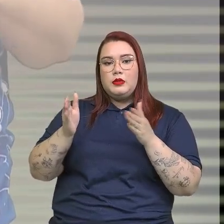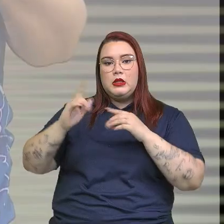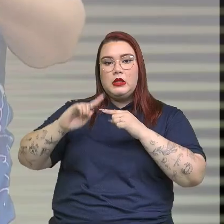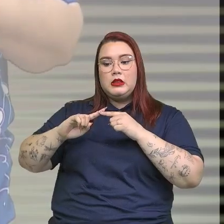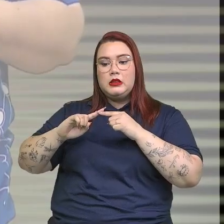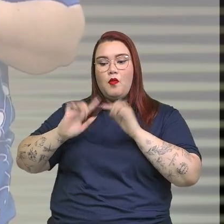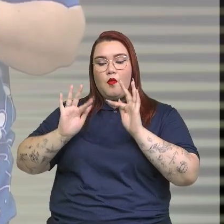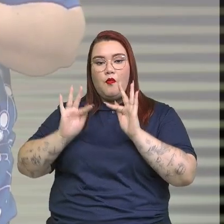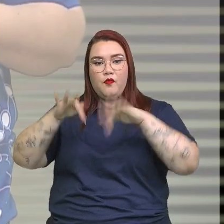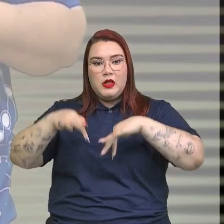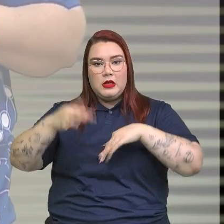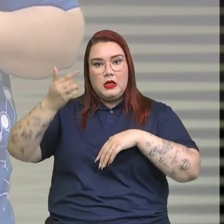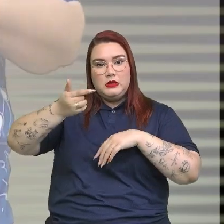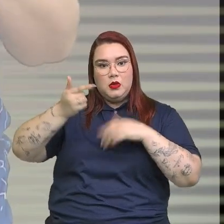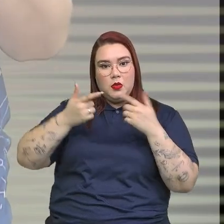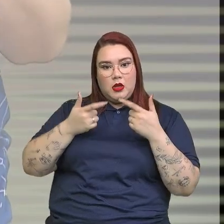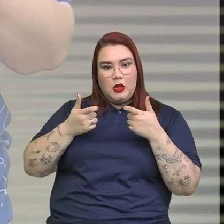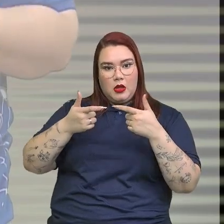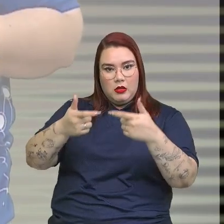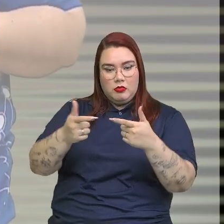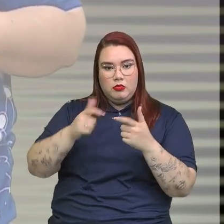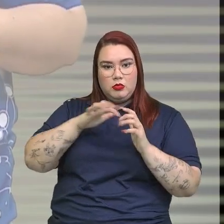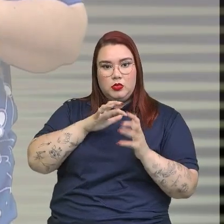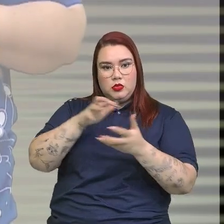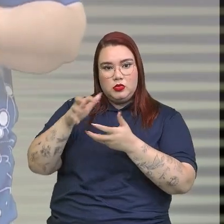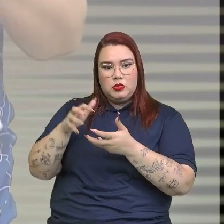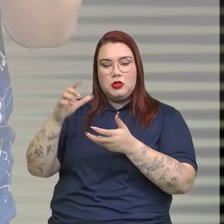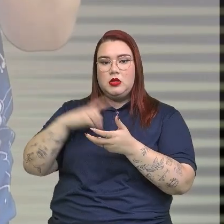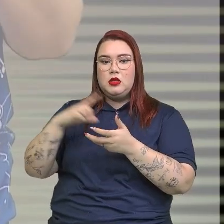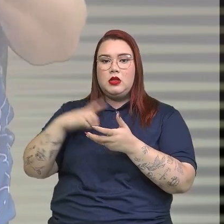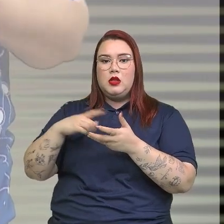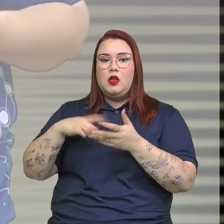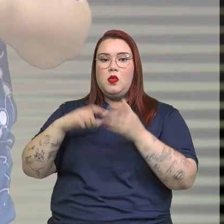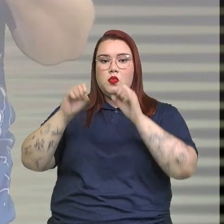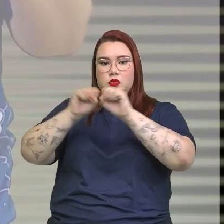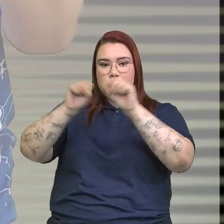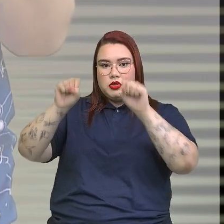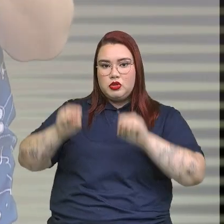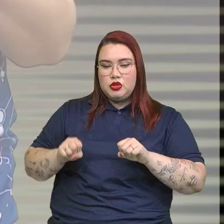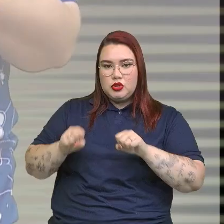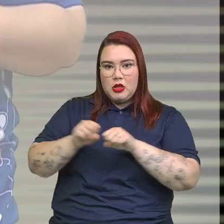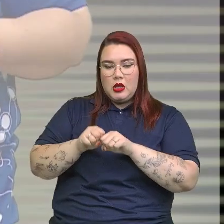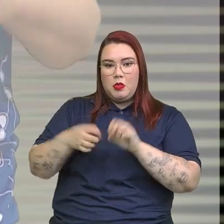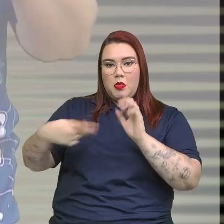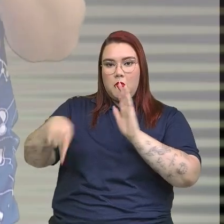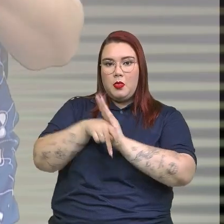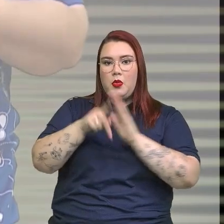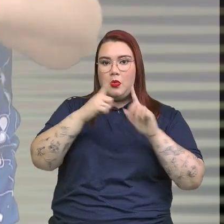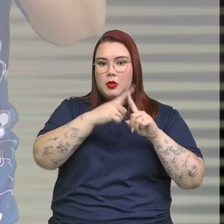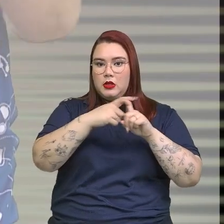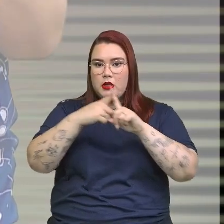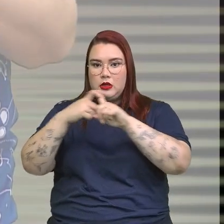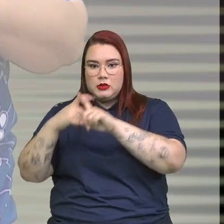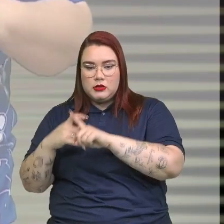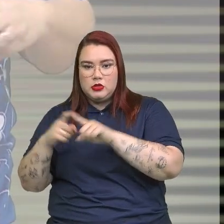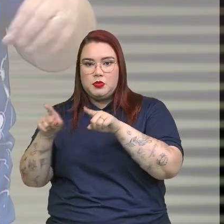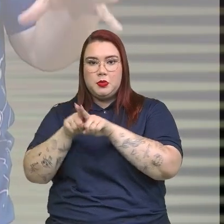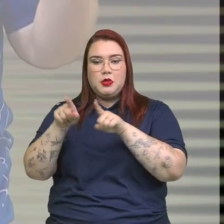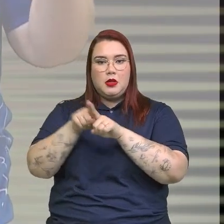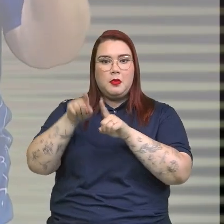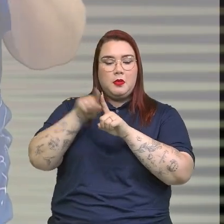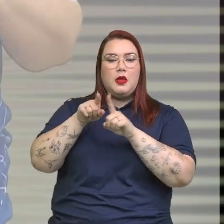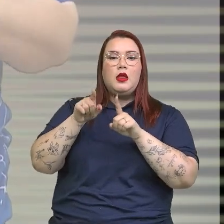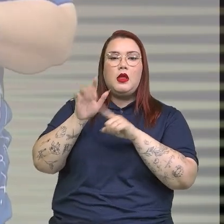fim da Segunda Guerra Mundial, onde nós temos aí, né, o sistema ali do nazismo e do fascismo